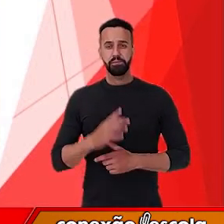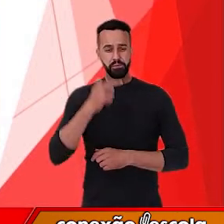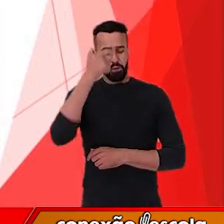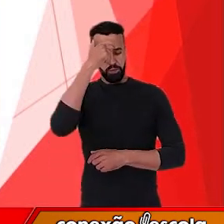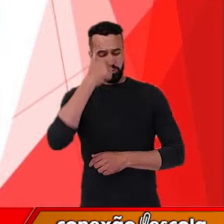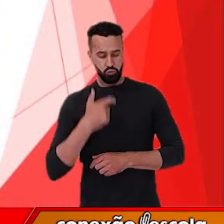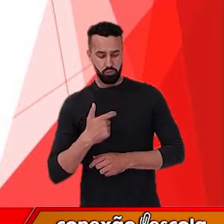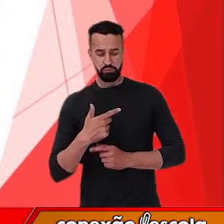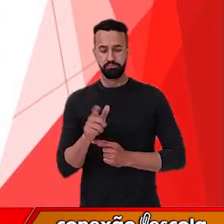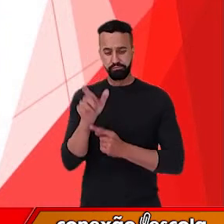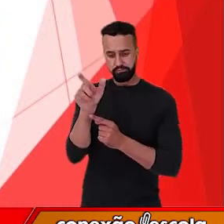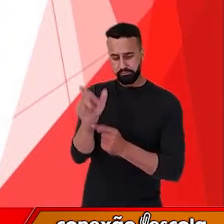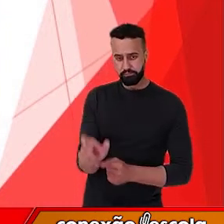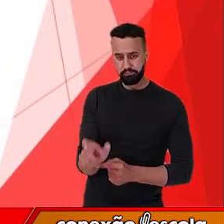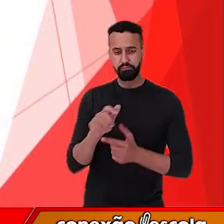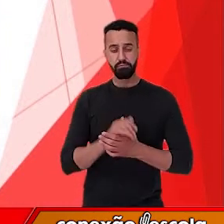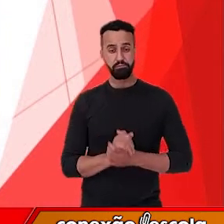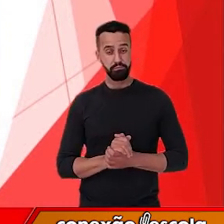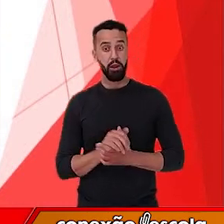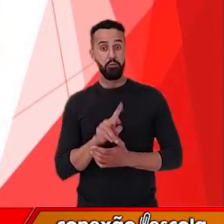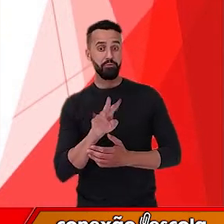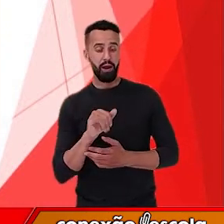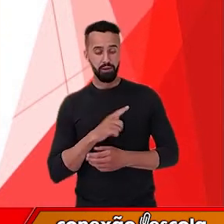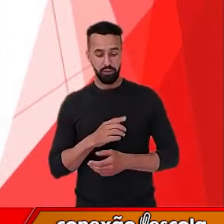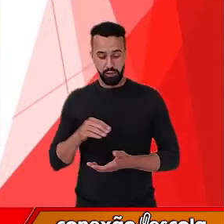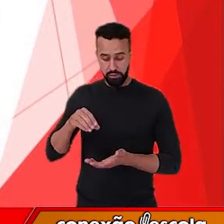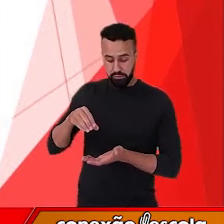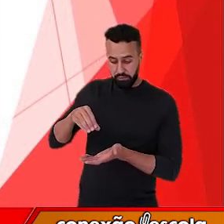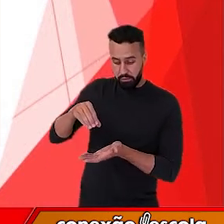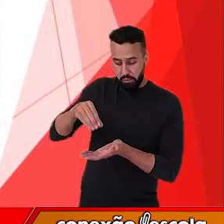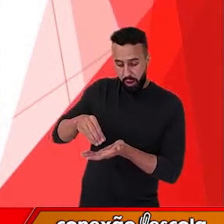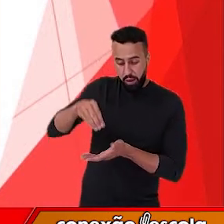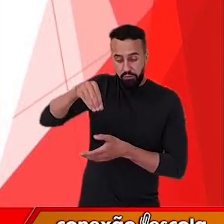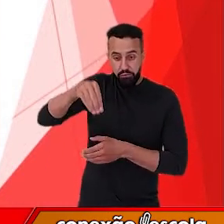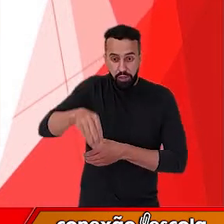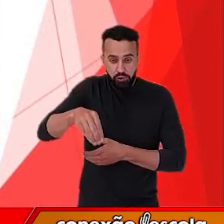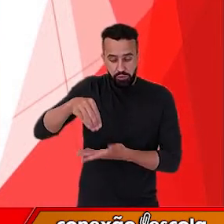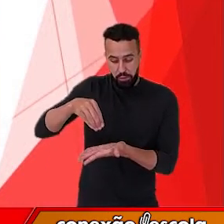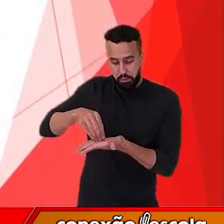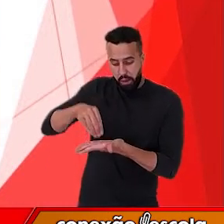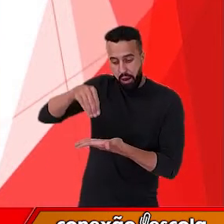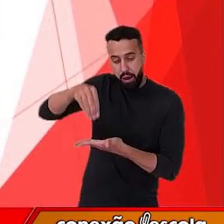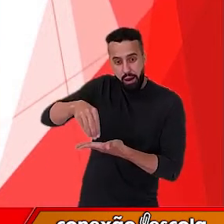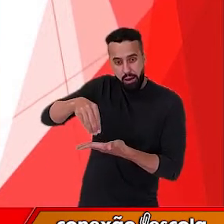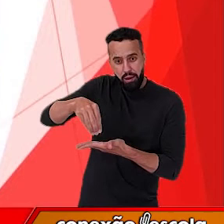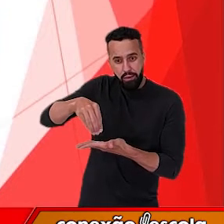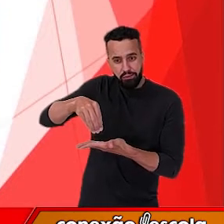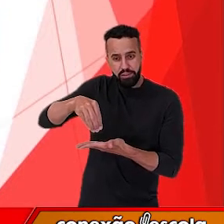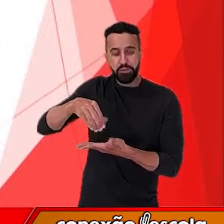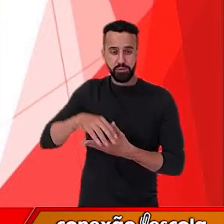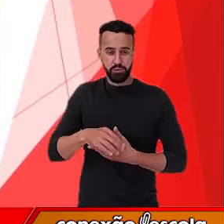cada jogador, na sua vez, vai movimentar a peça uma casa para frente,